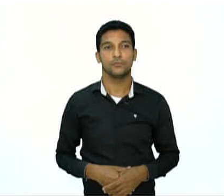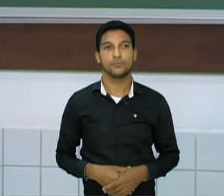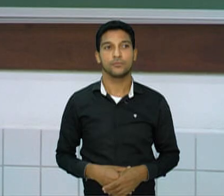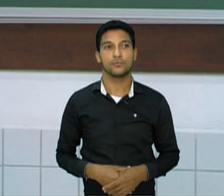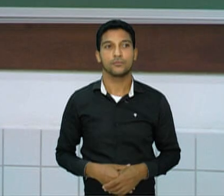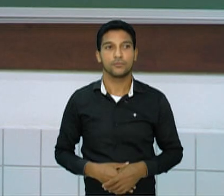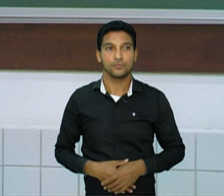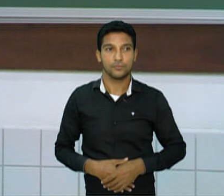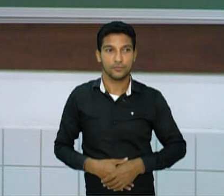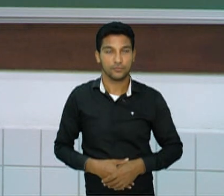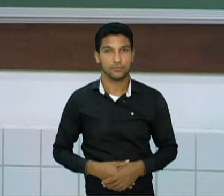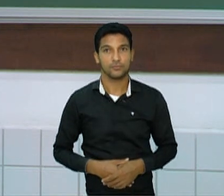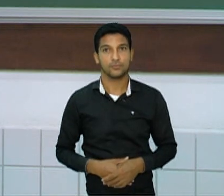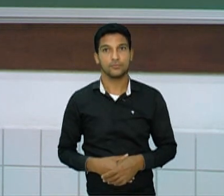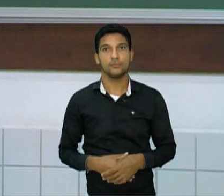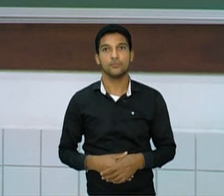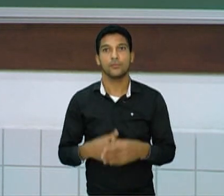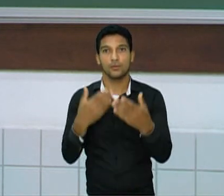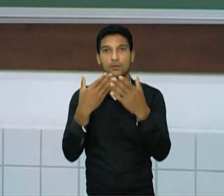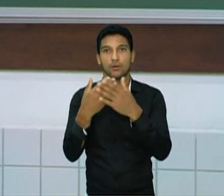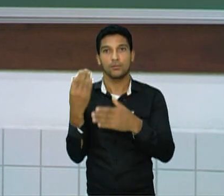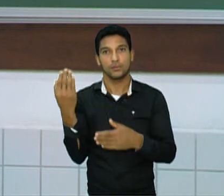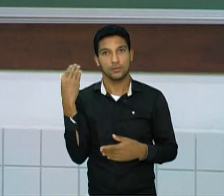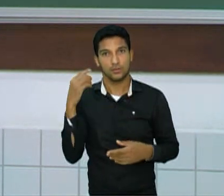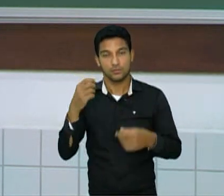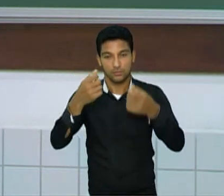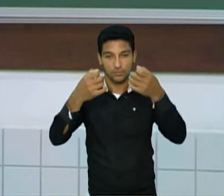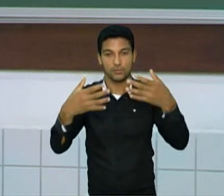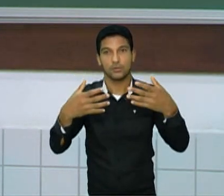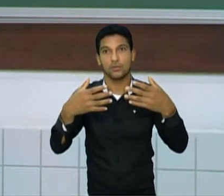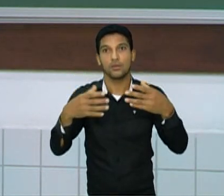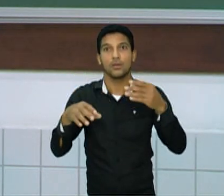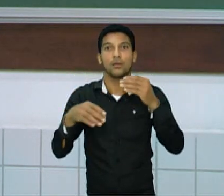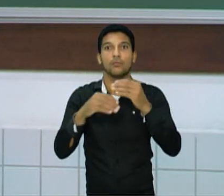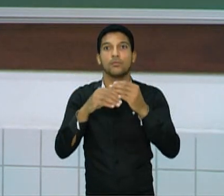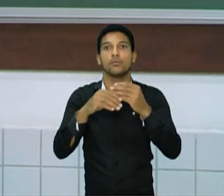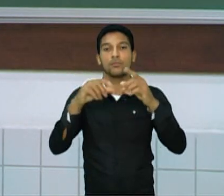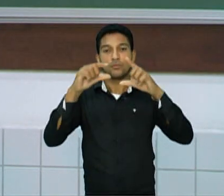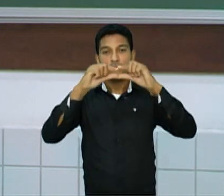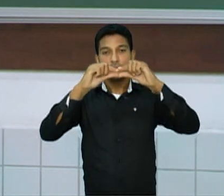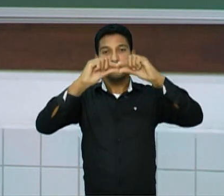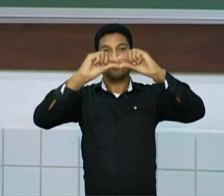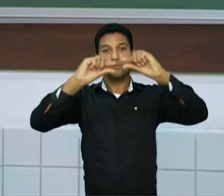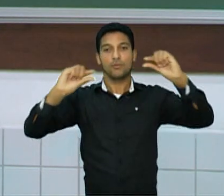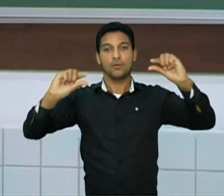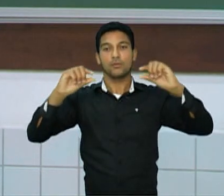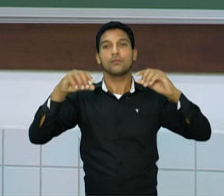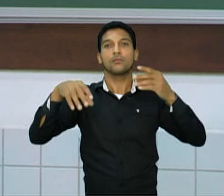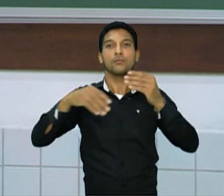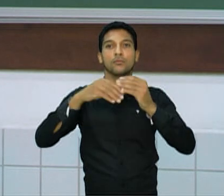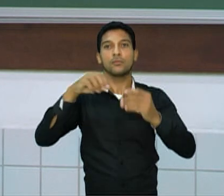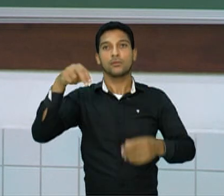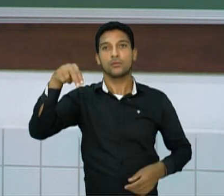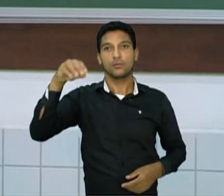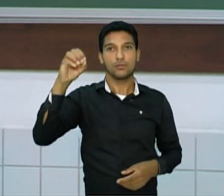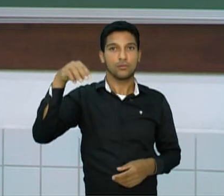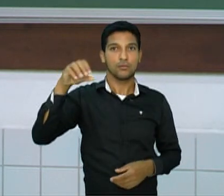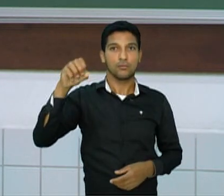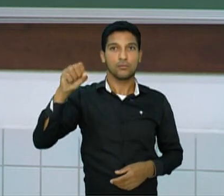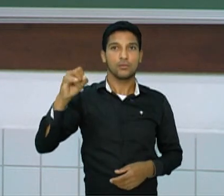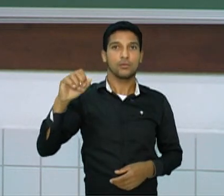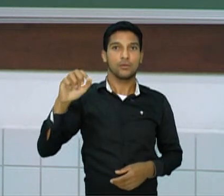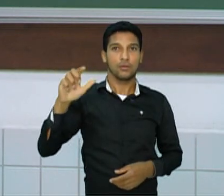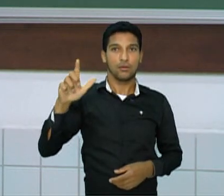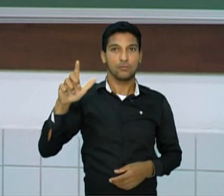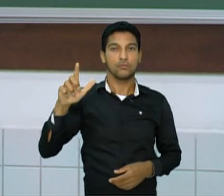direta. Lá na aula passada, a gente falou do complemento nominal. São duas as que vêm precedidas de preposição. É a objetiva